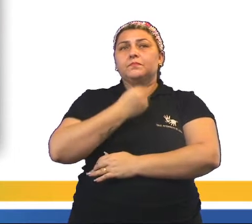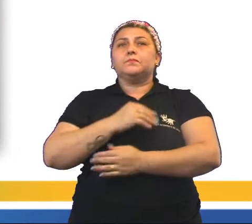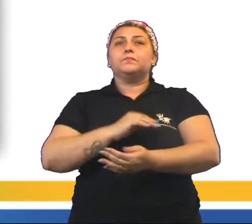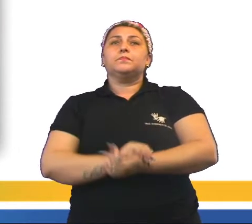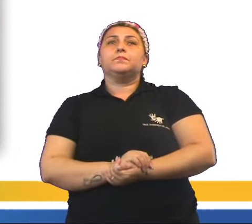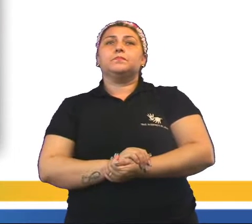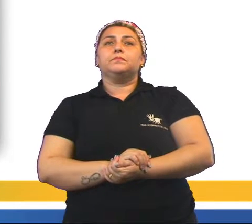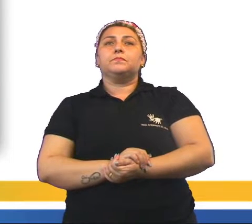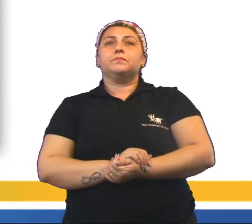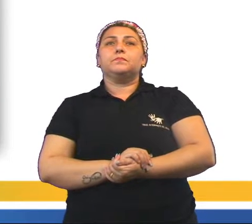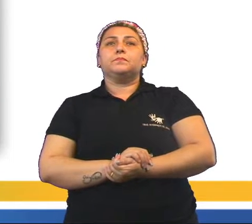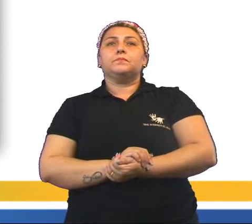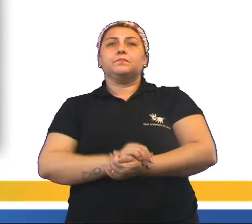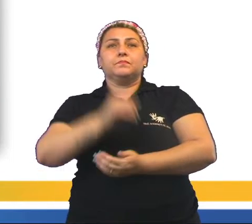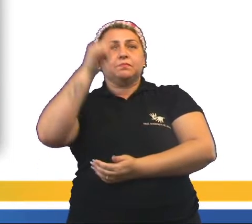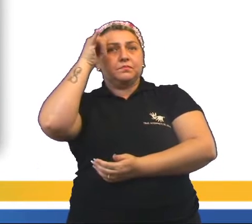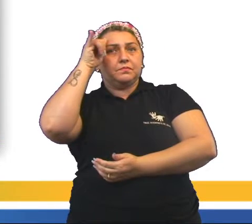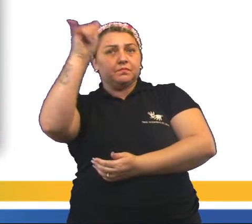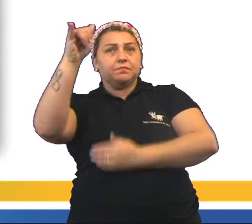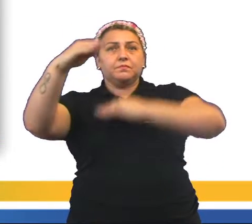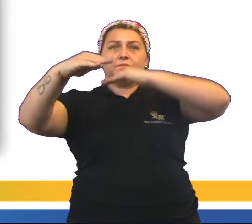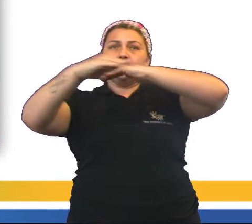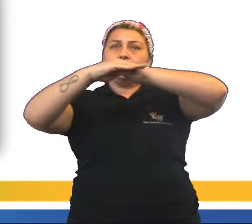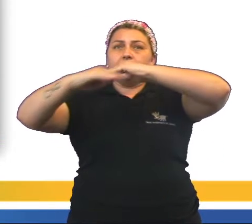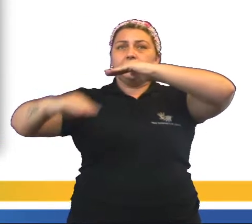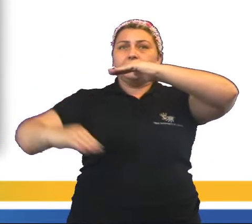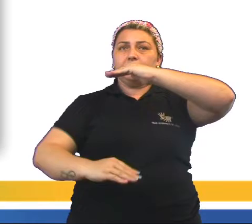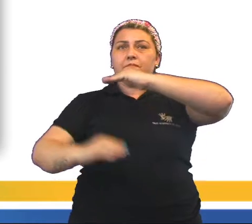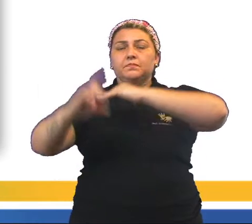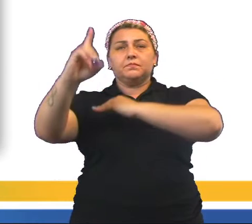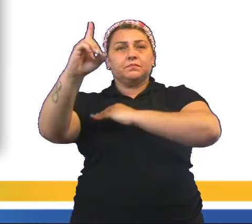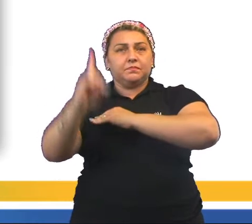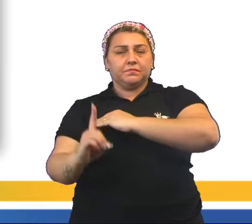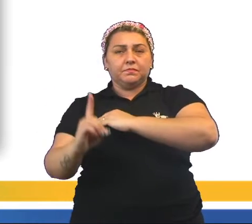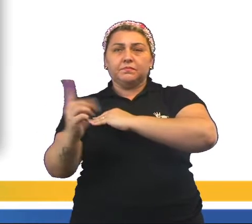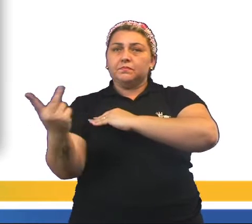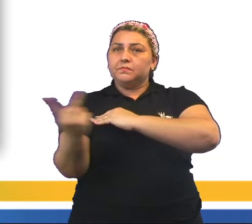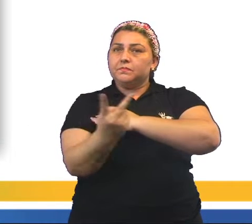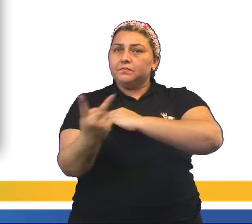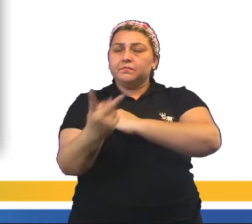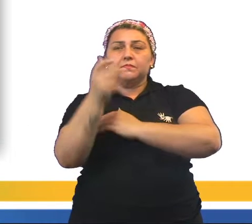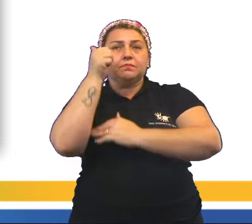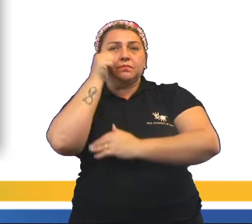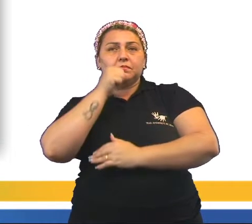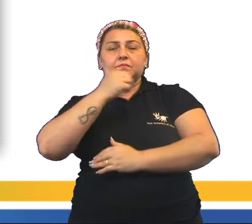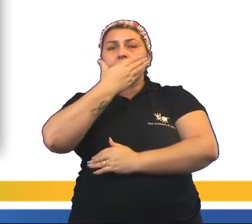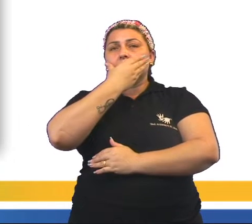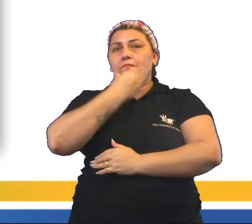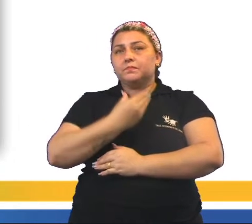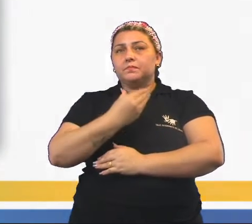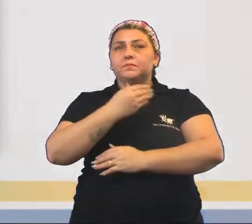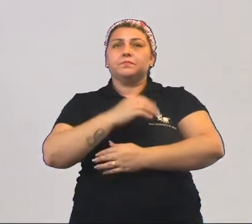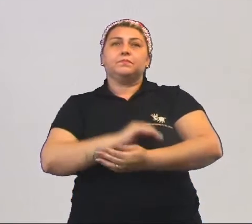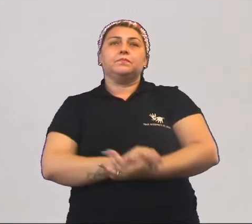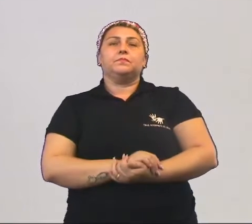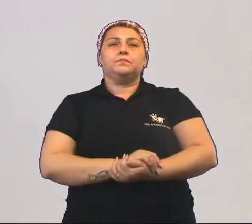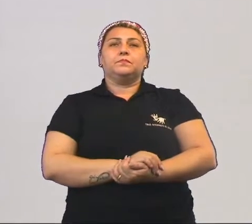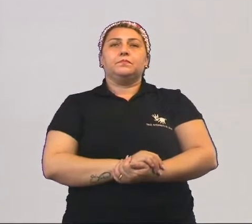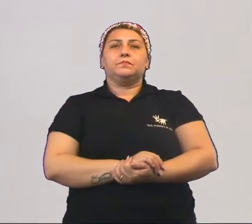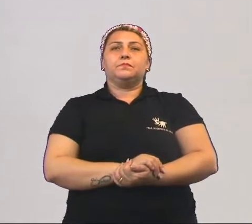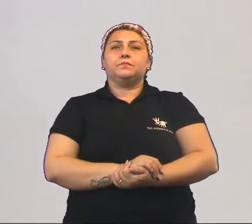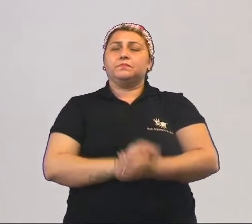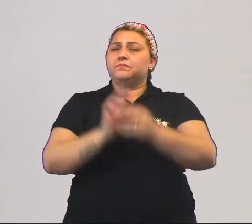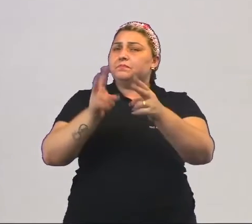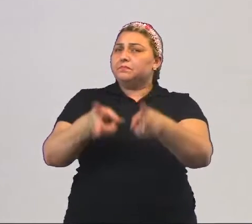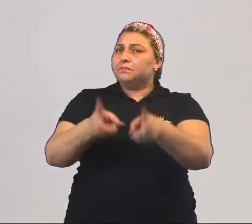mulheres. Movimento que combate a desigualdade de direitos entre homens e mulheres.